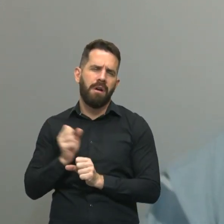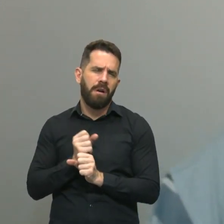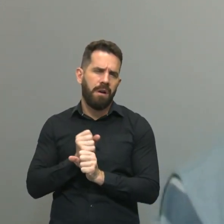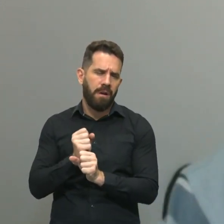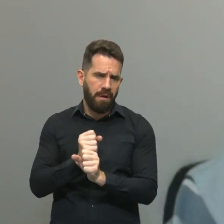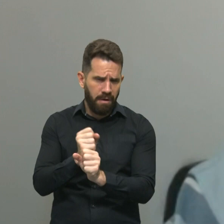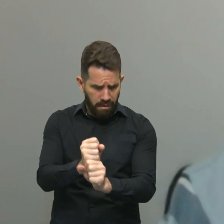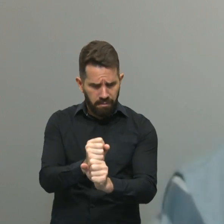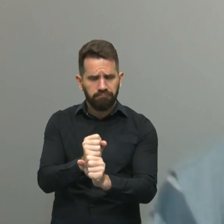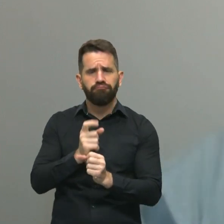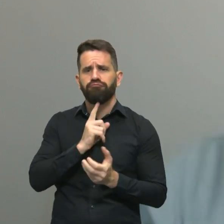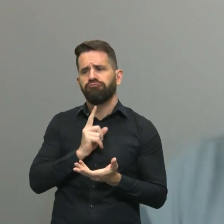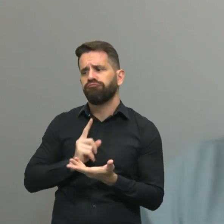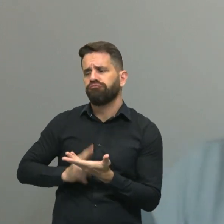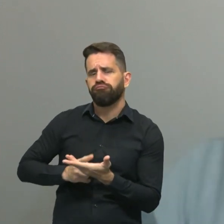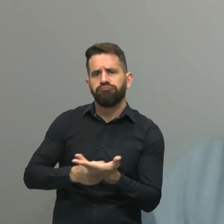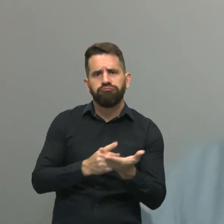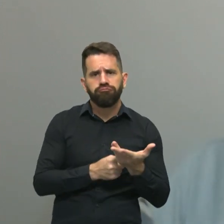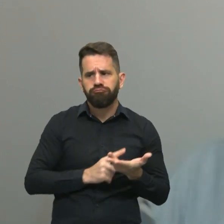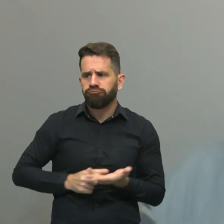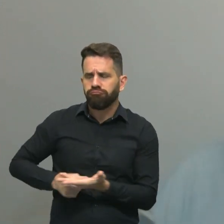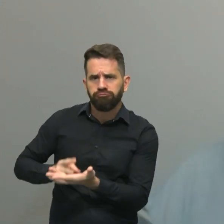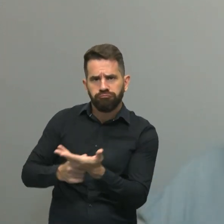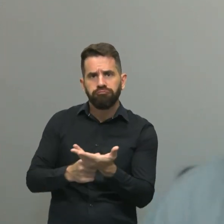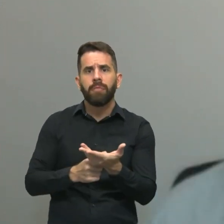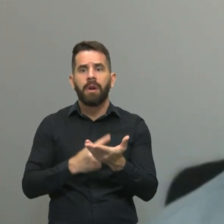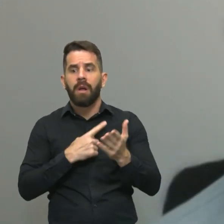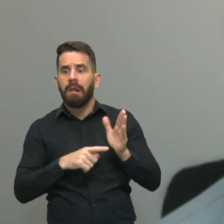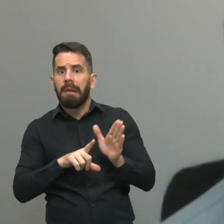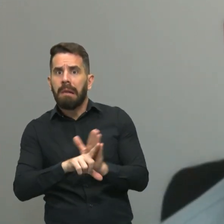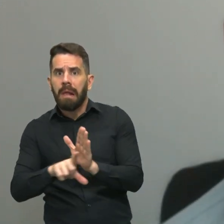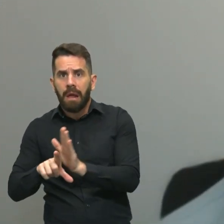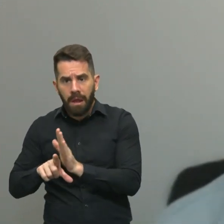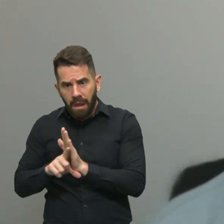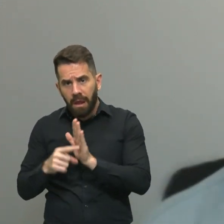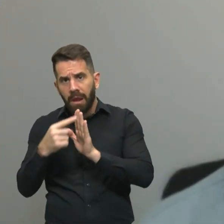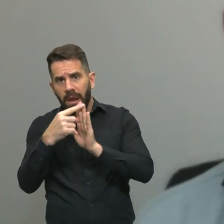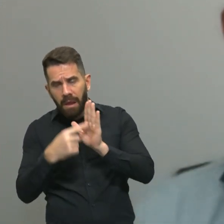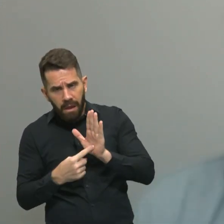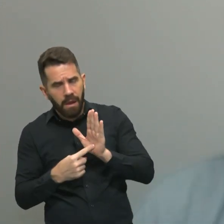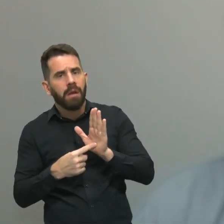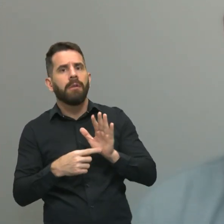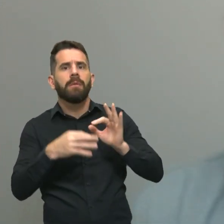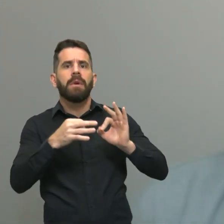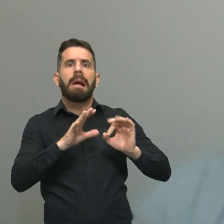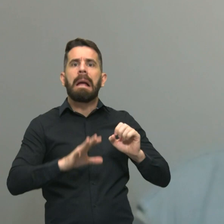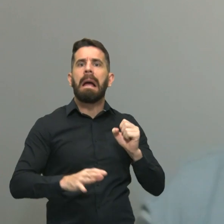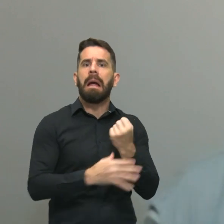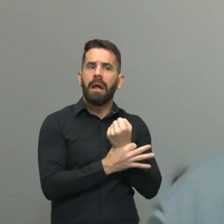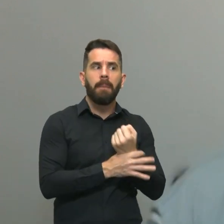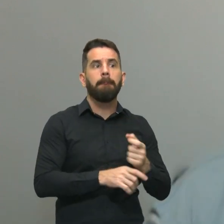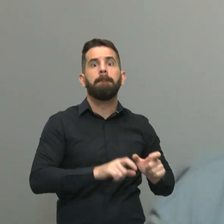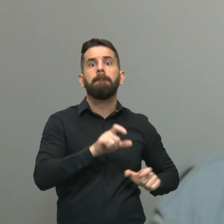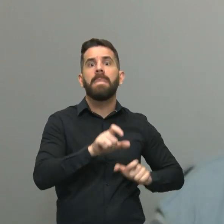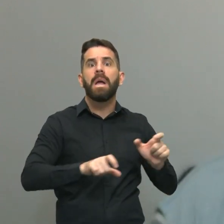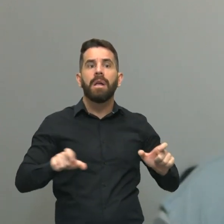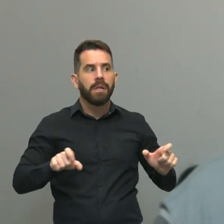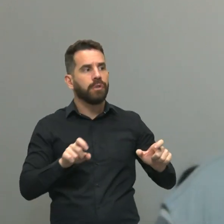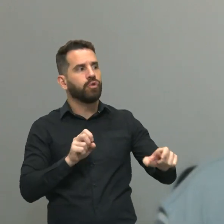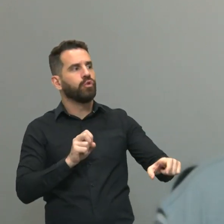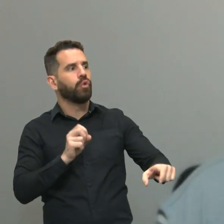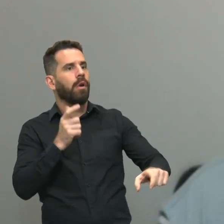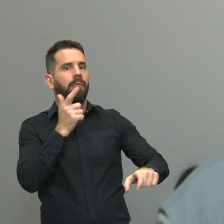que possibilite o ingresso de pessoas em espaços que até então não